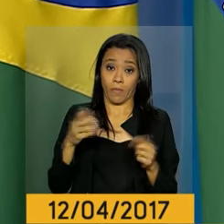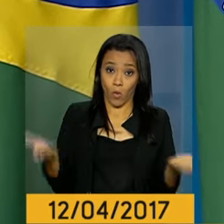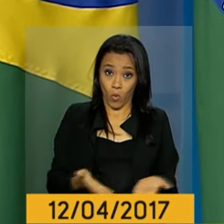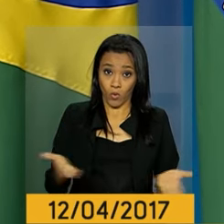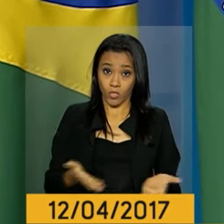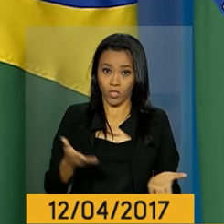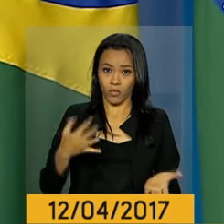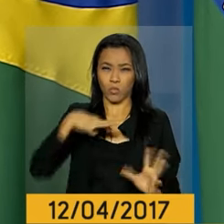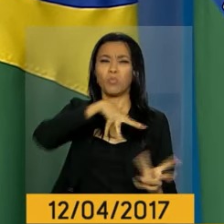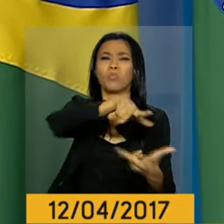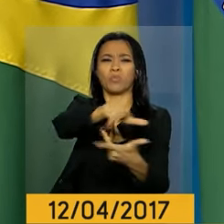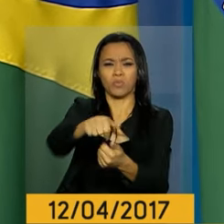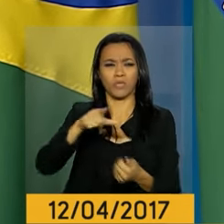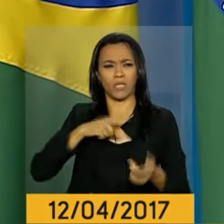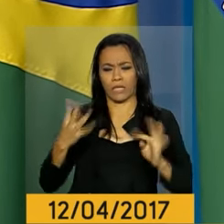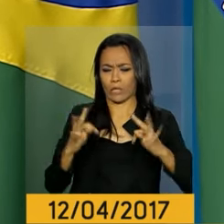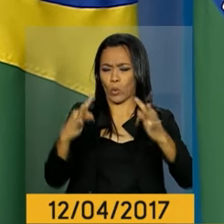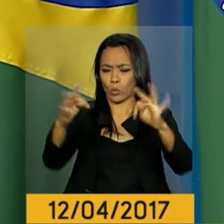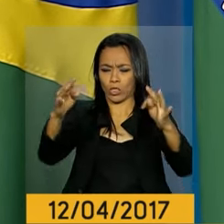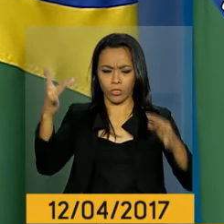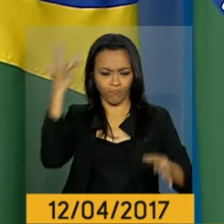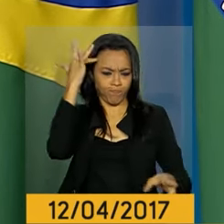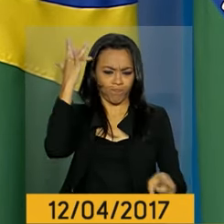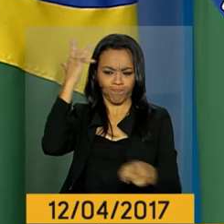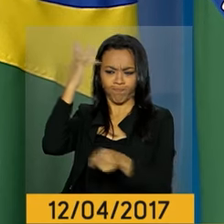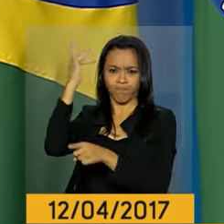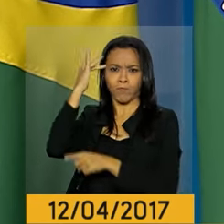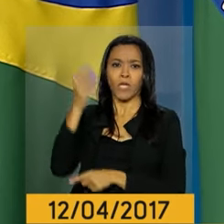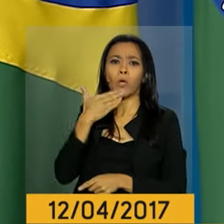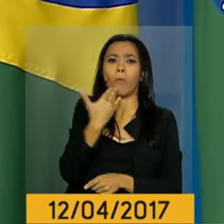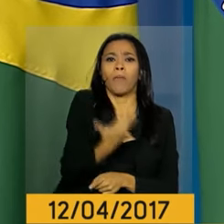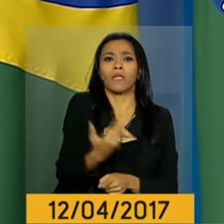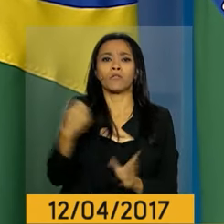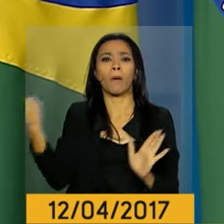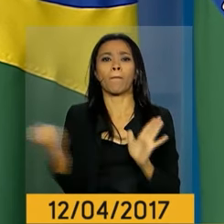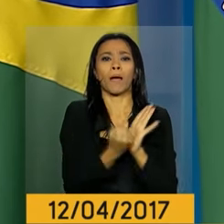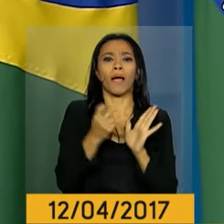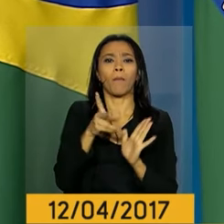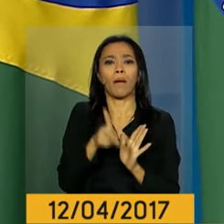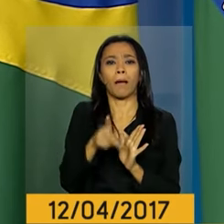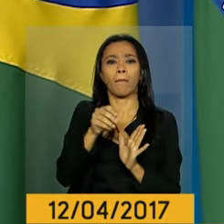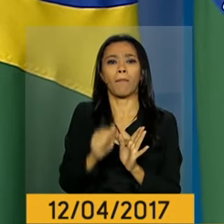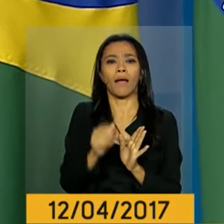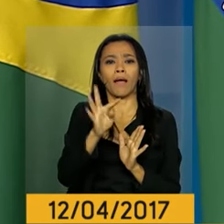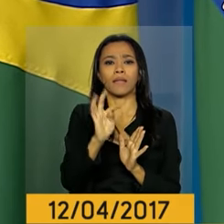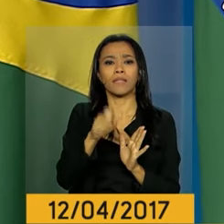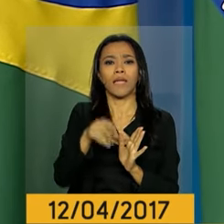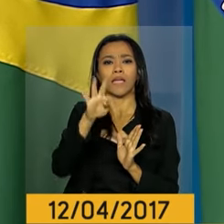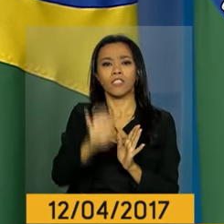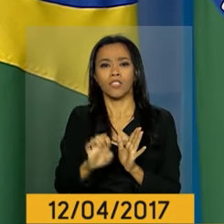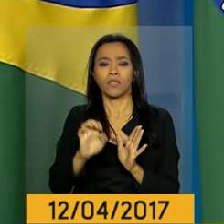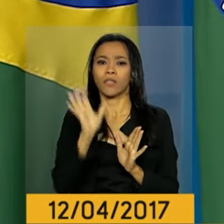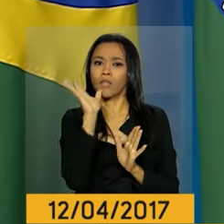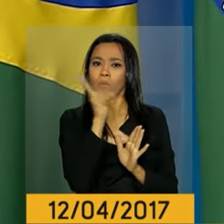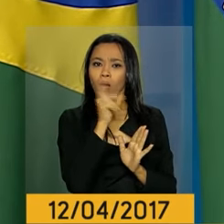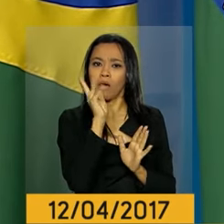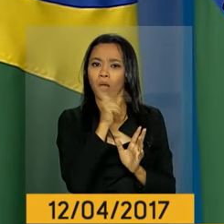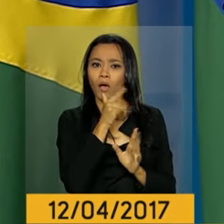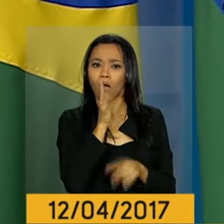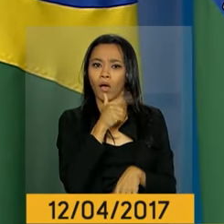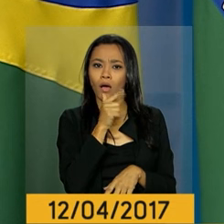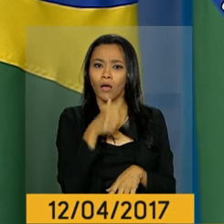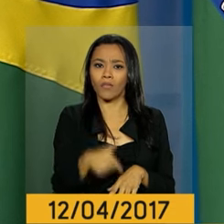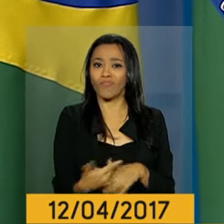hoje no mundo moderno e leva 10 anos 15 anos evidentemente quando patenteado quando aprovado for já perdeu muitas vezes a